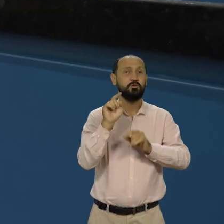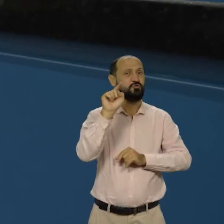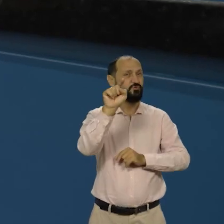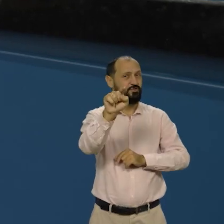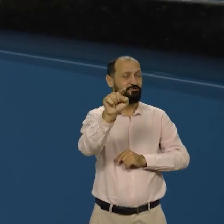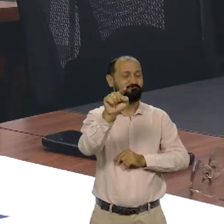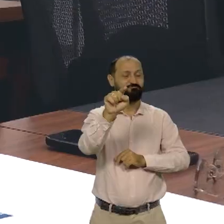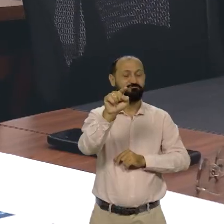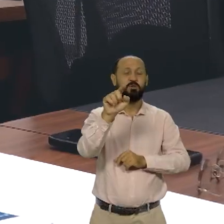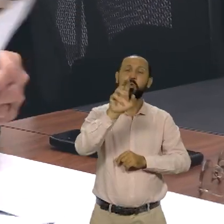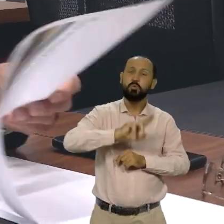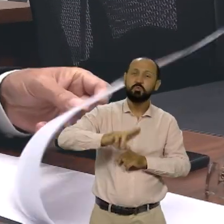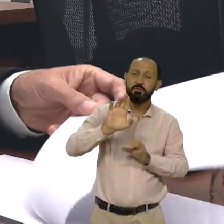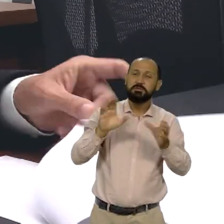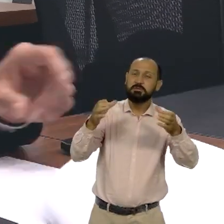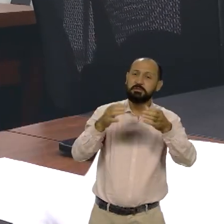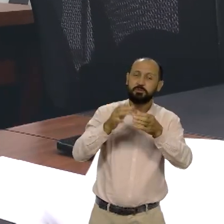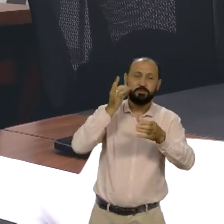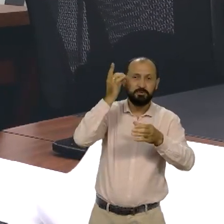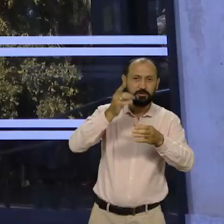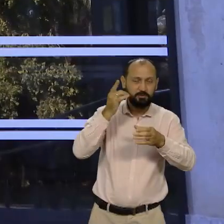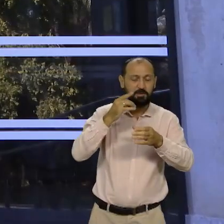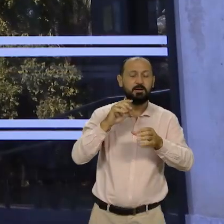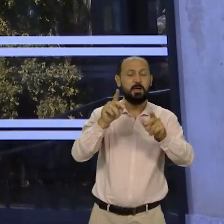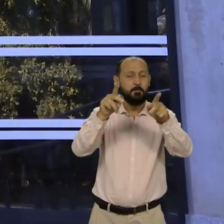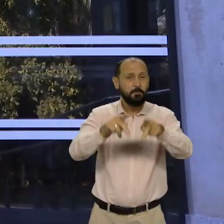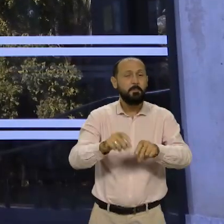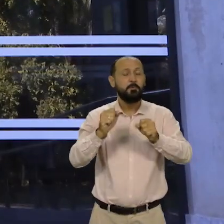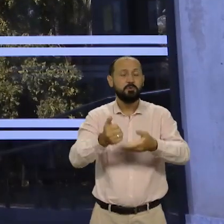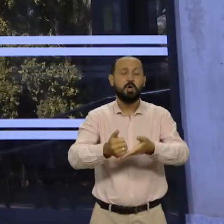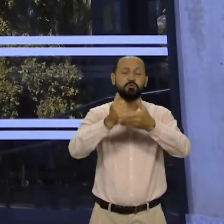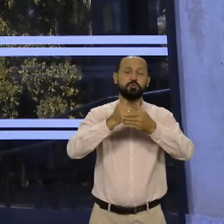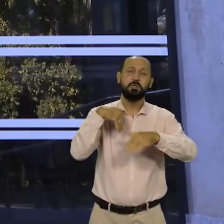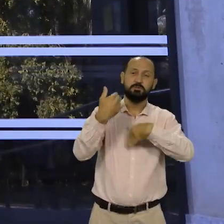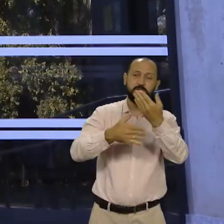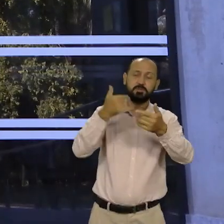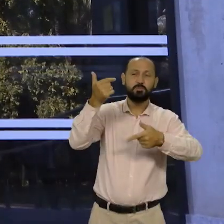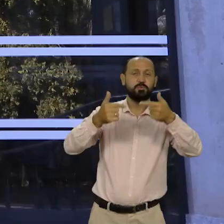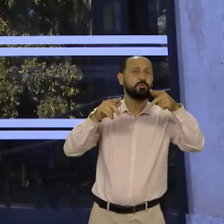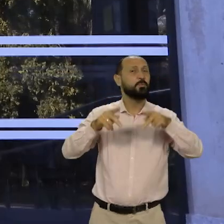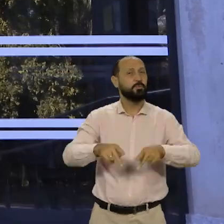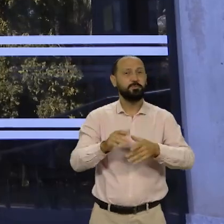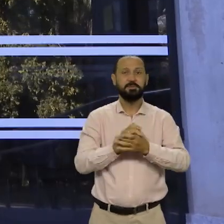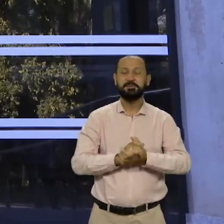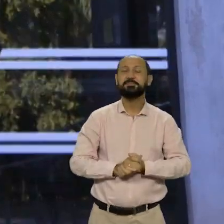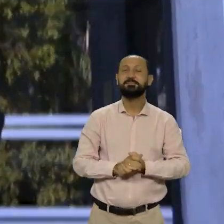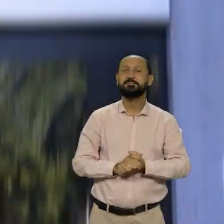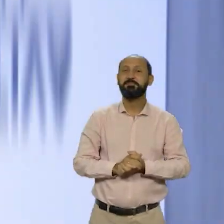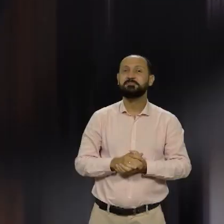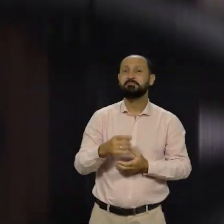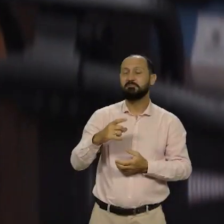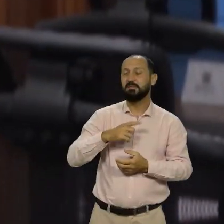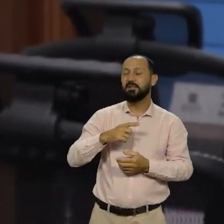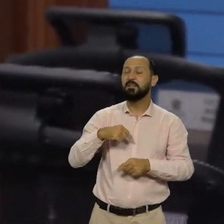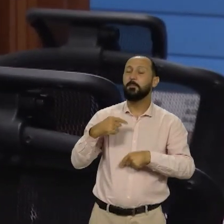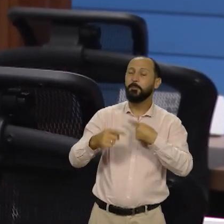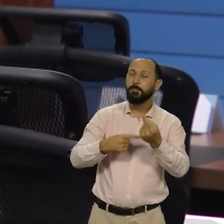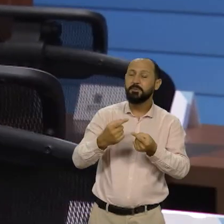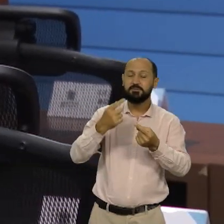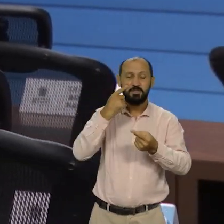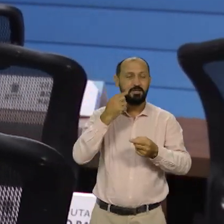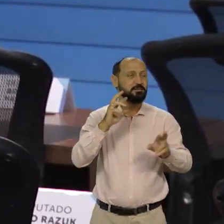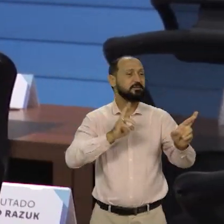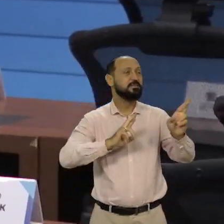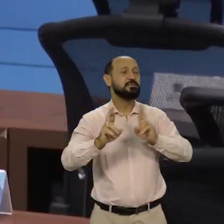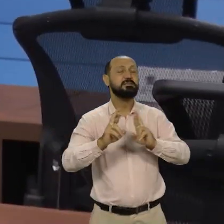mais próxima de você. E é por meio dessas frentes que a população pode auxiliar no desenvolvimento das políticas públicas. Depois disso,